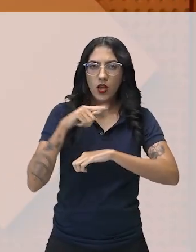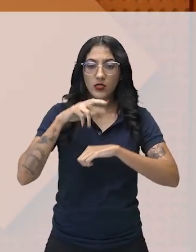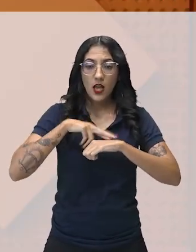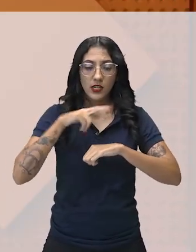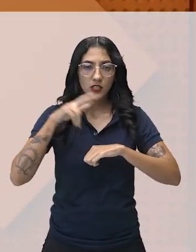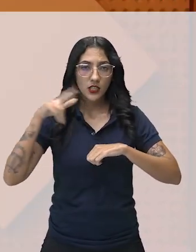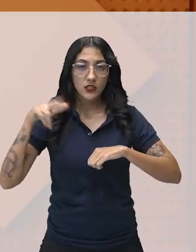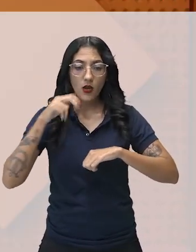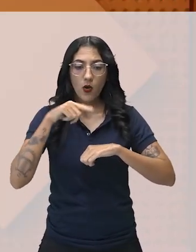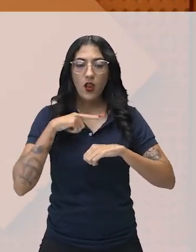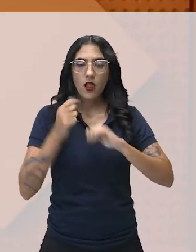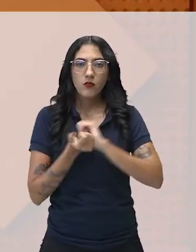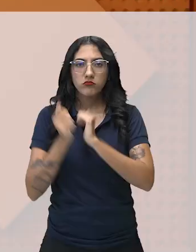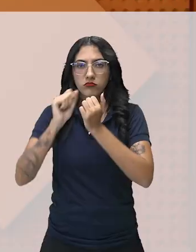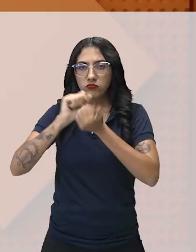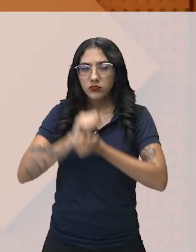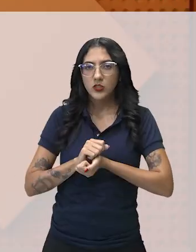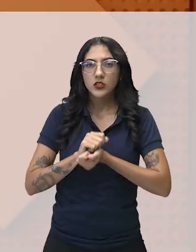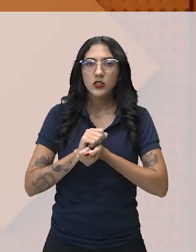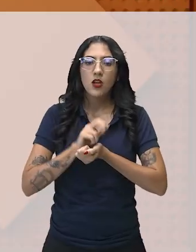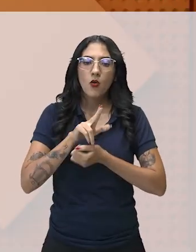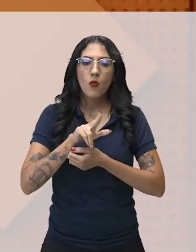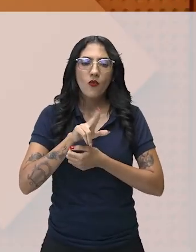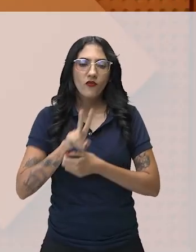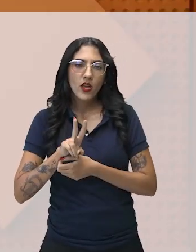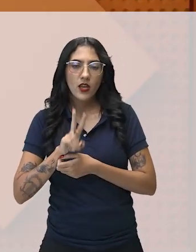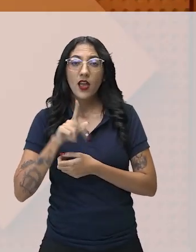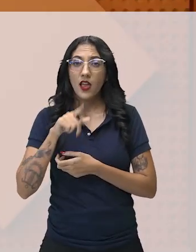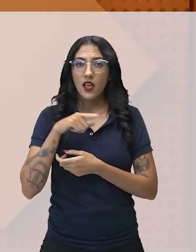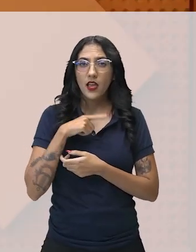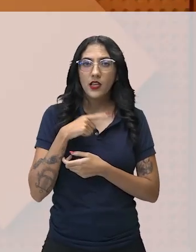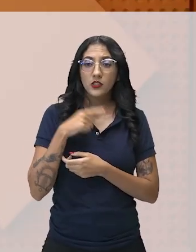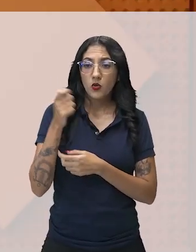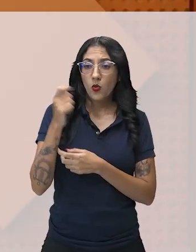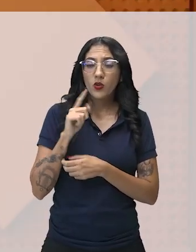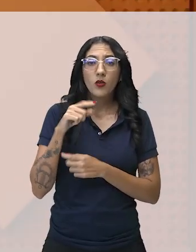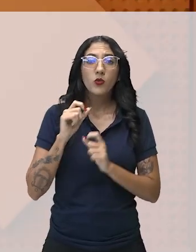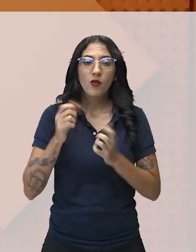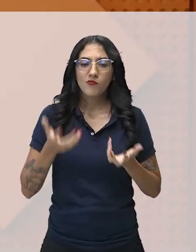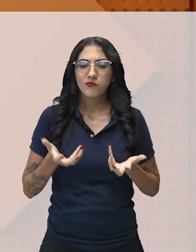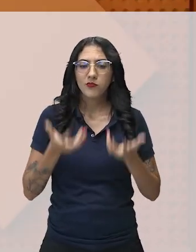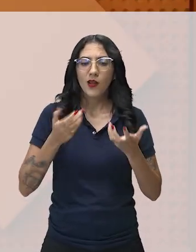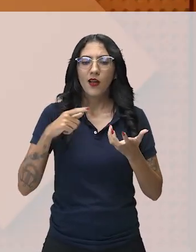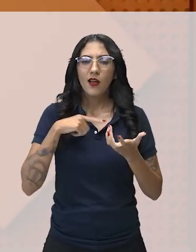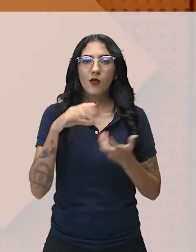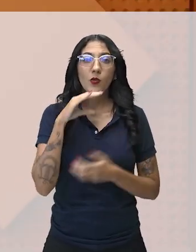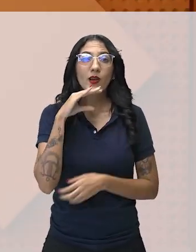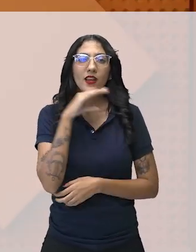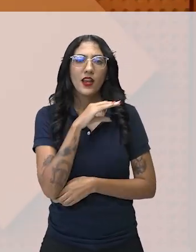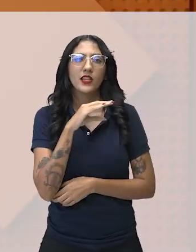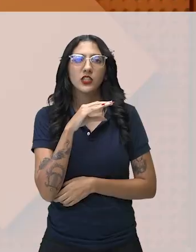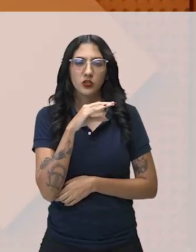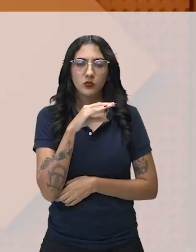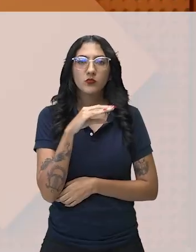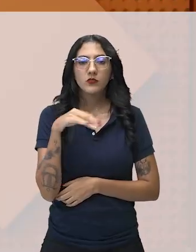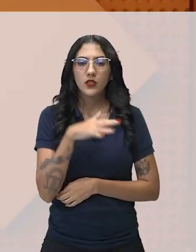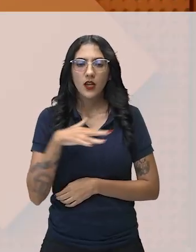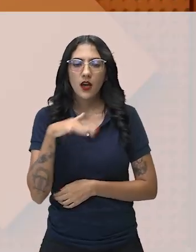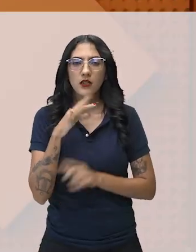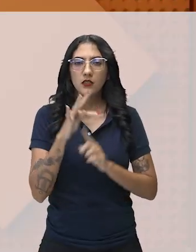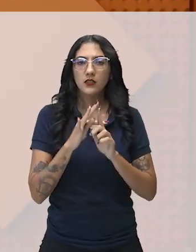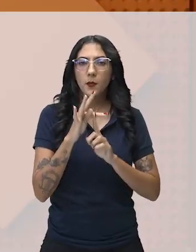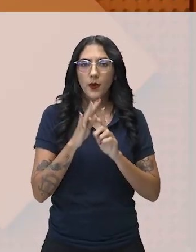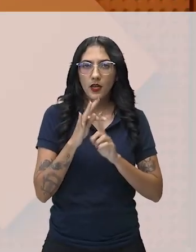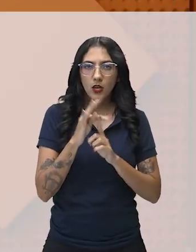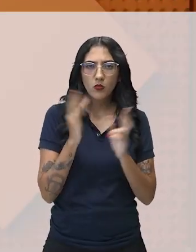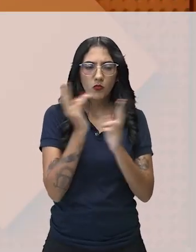transforma essa radiação solar em energia infravermelha, e essa energia infravermelha é o calor, que aquece a superfície, o ar